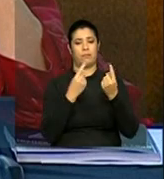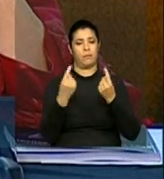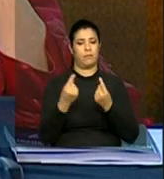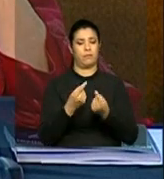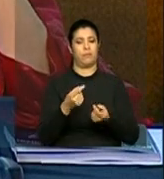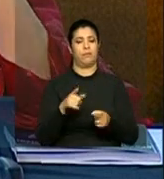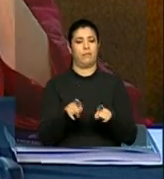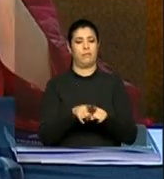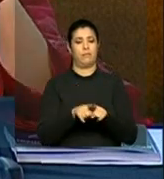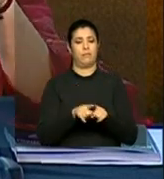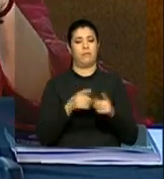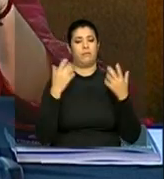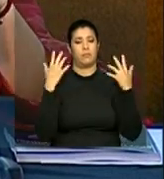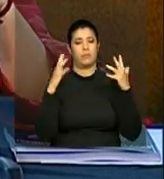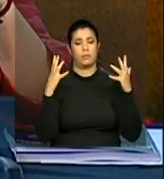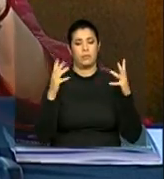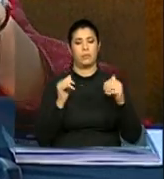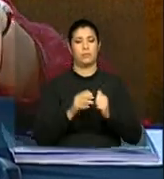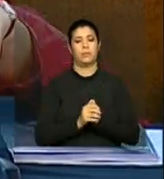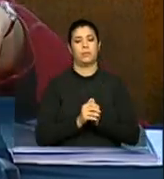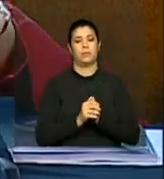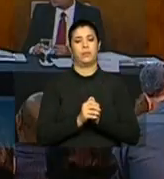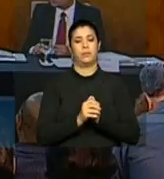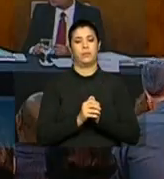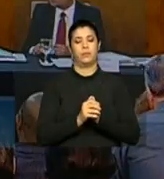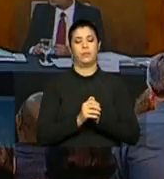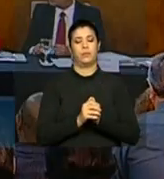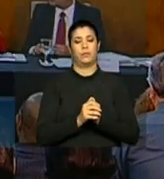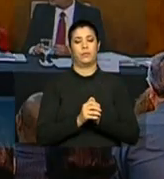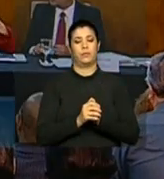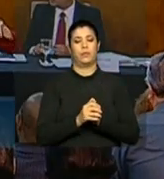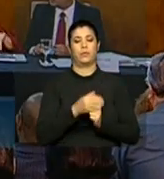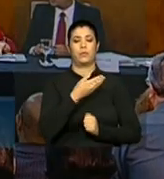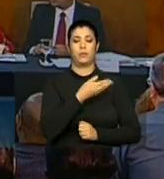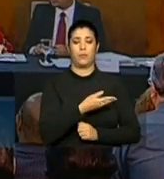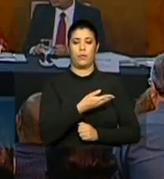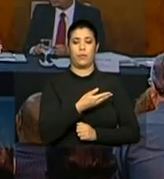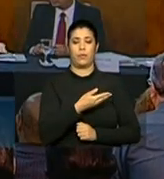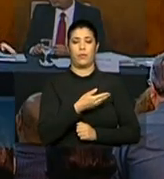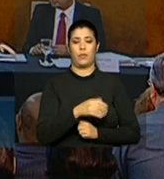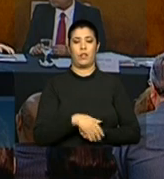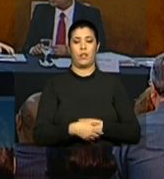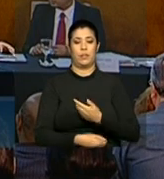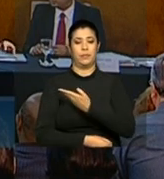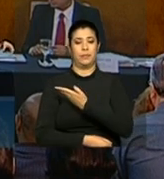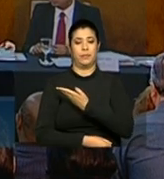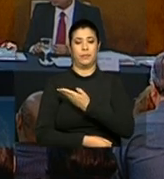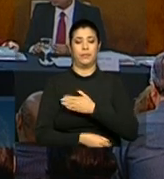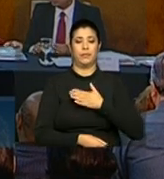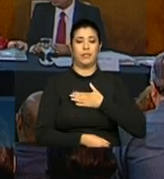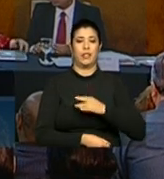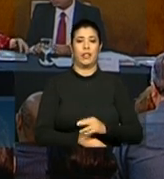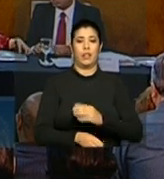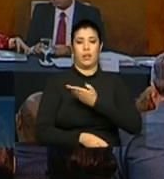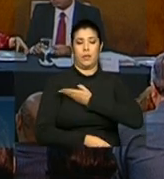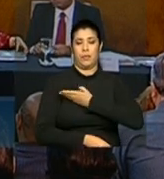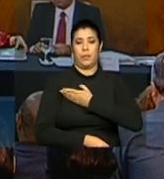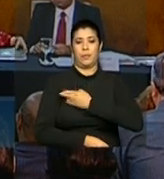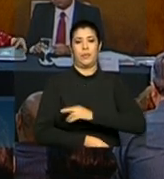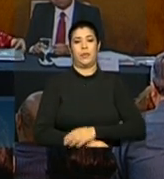eh, e o como é o Arnaldo, representando aqui